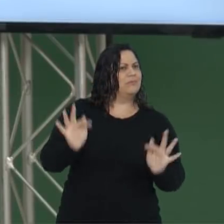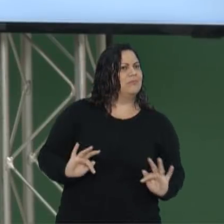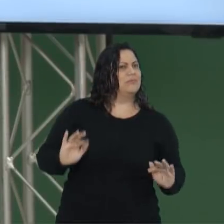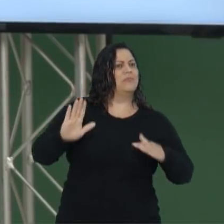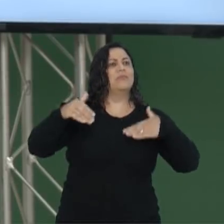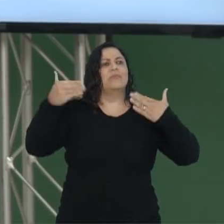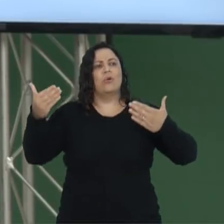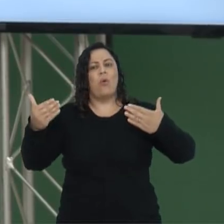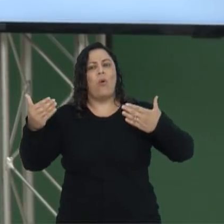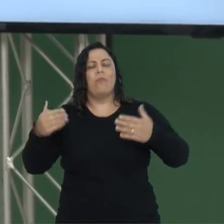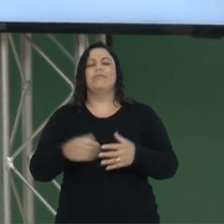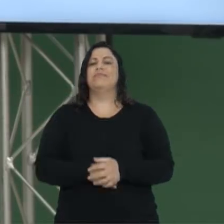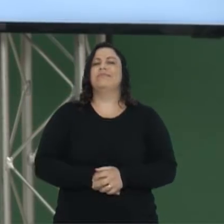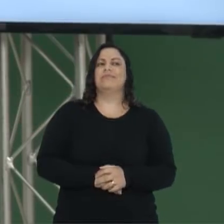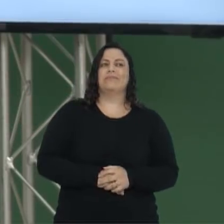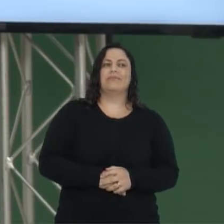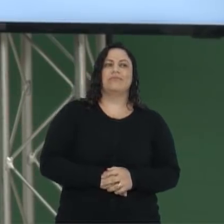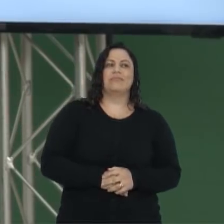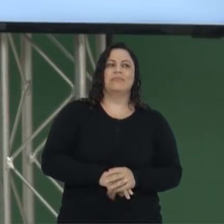desempenho.